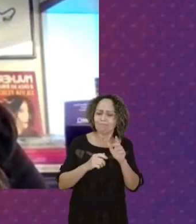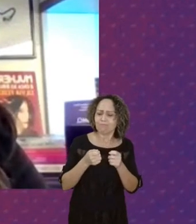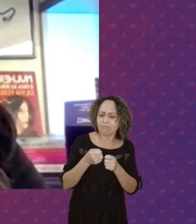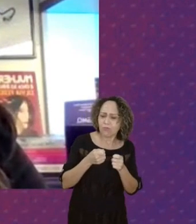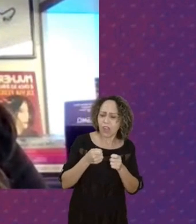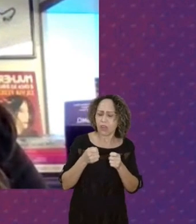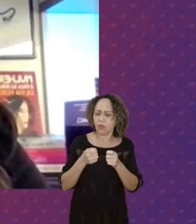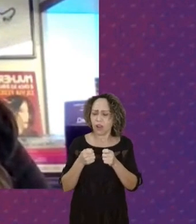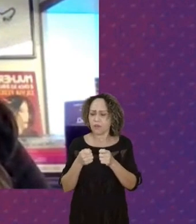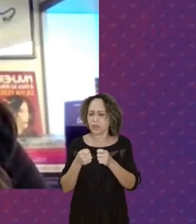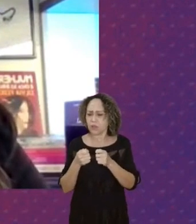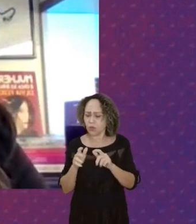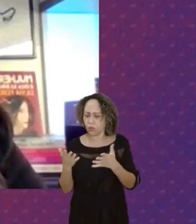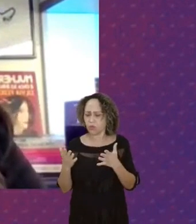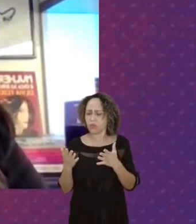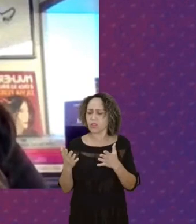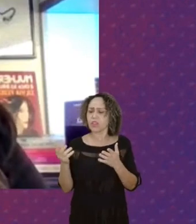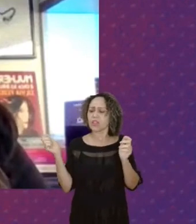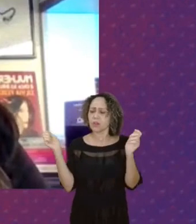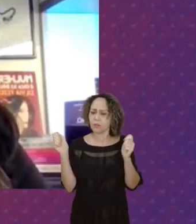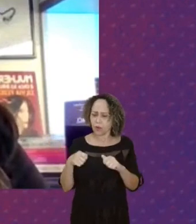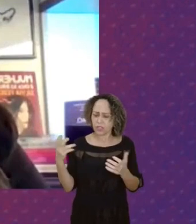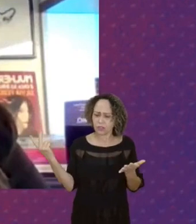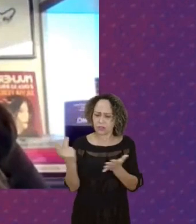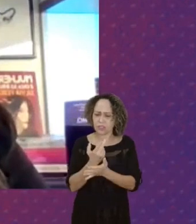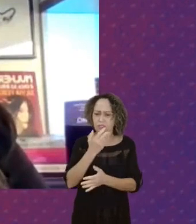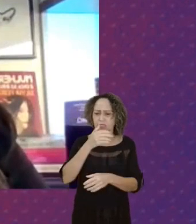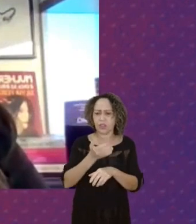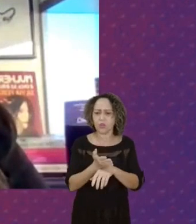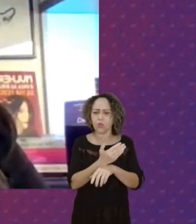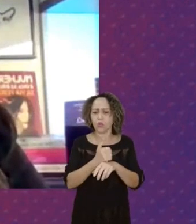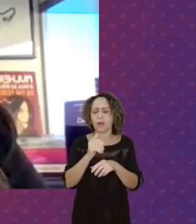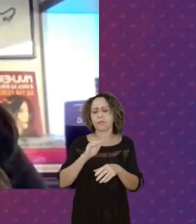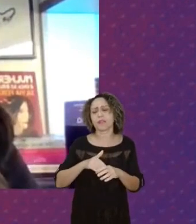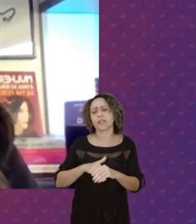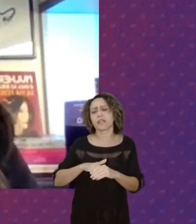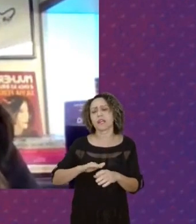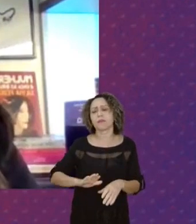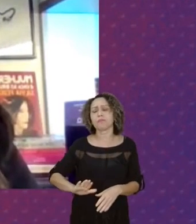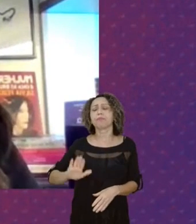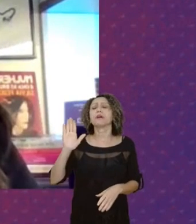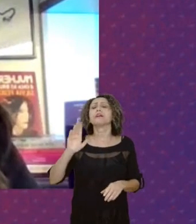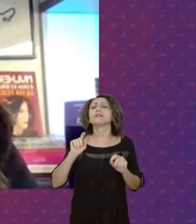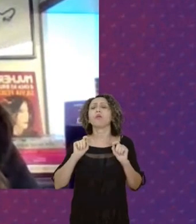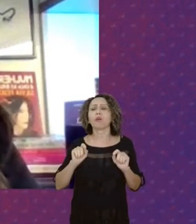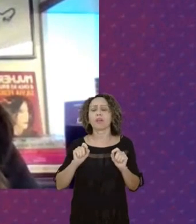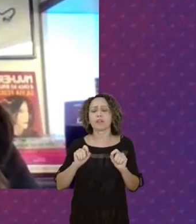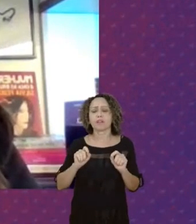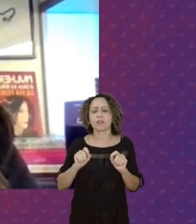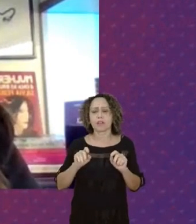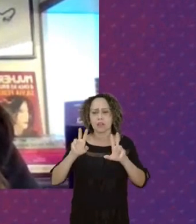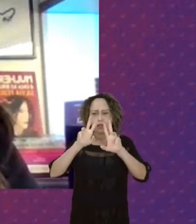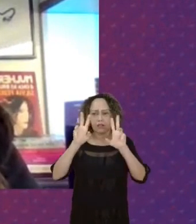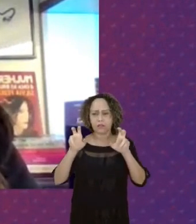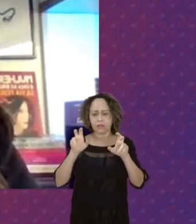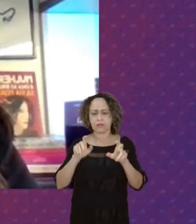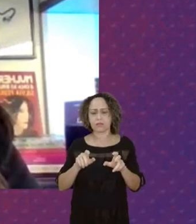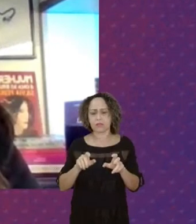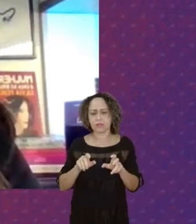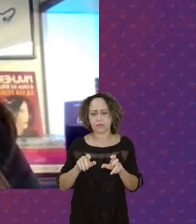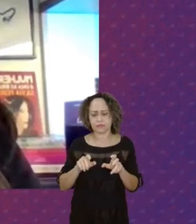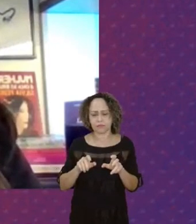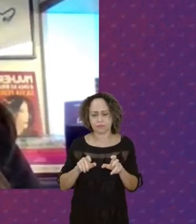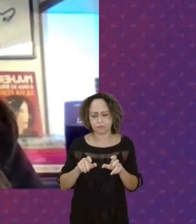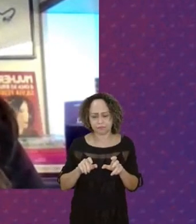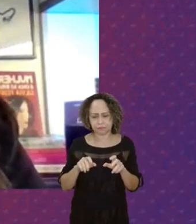na pré-campanha. E o que foi dito ali, eu até anotei aqui, um trecho do voto do ministro Luiz Fux, em que ele